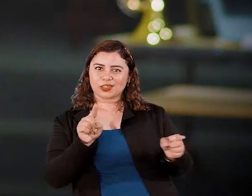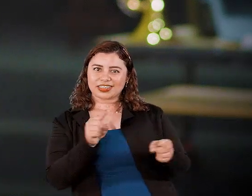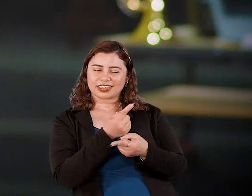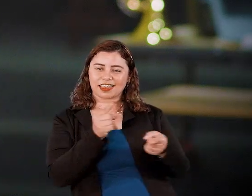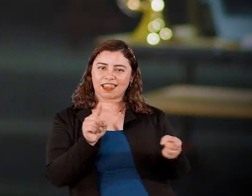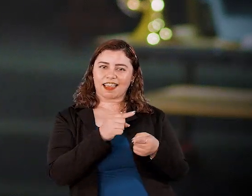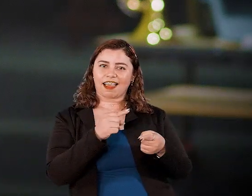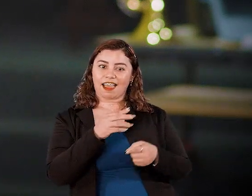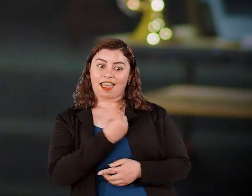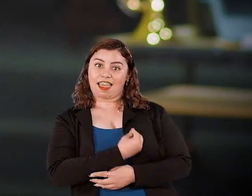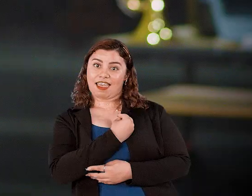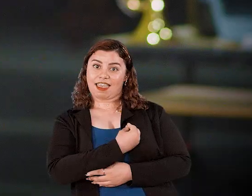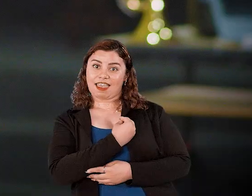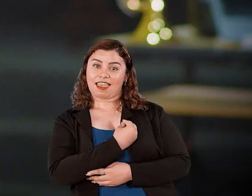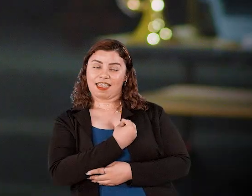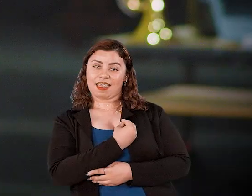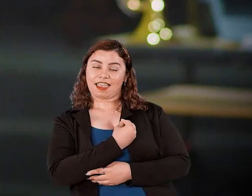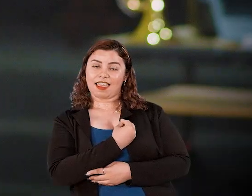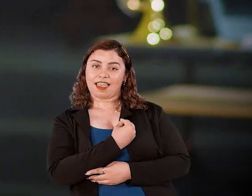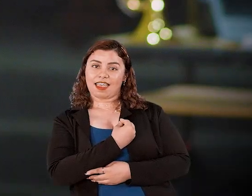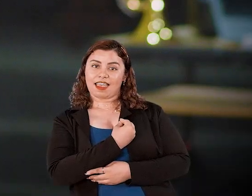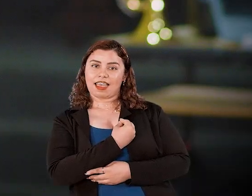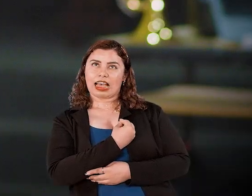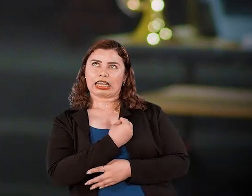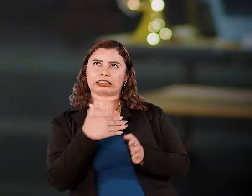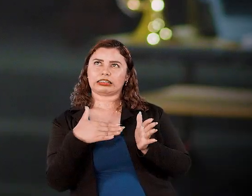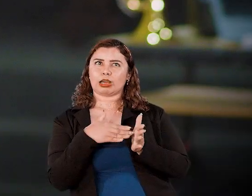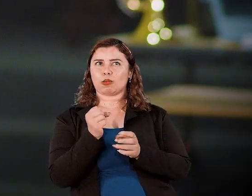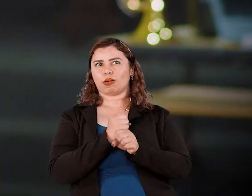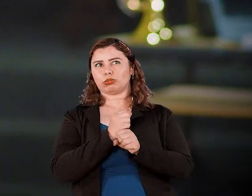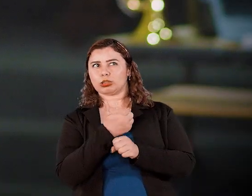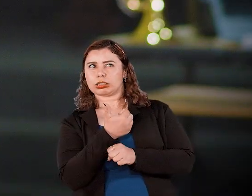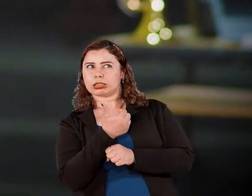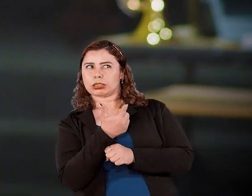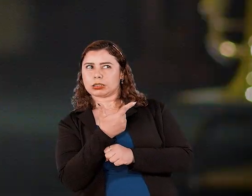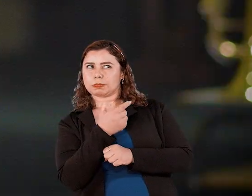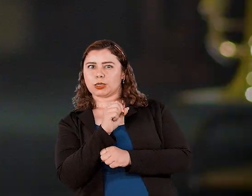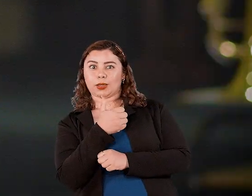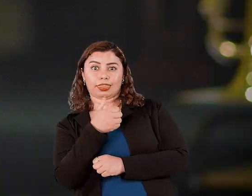música pertencia até o ano 2013.